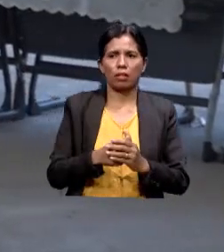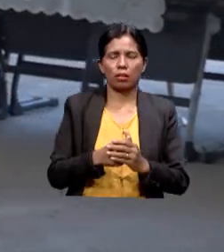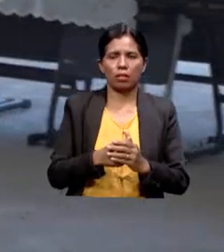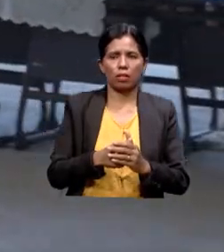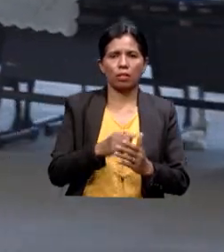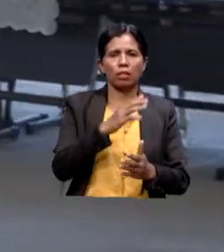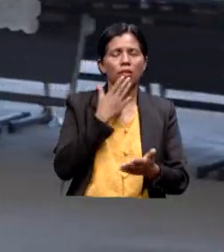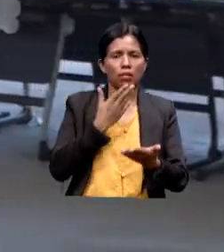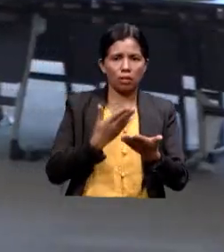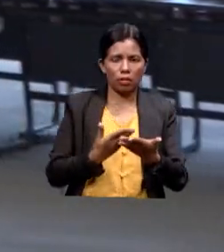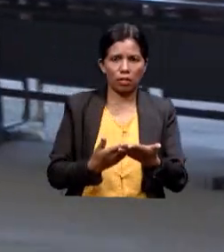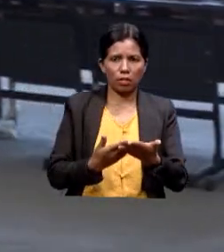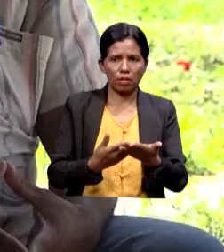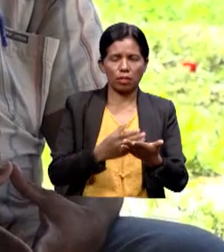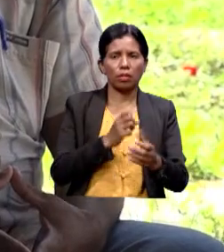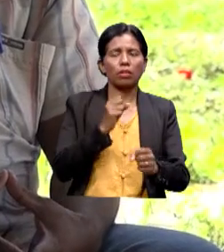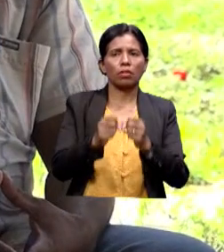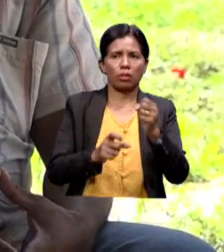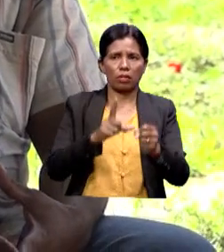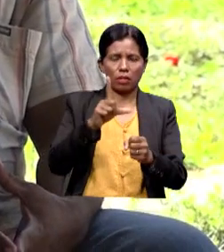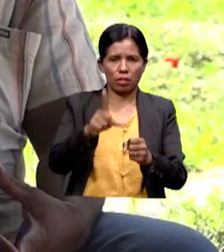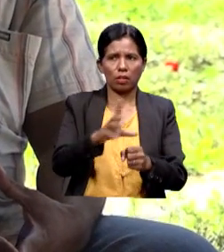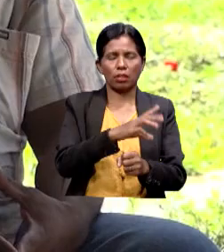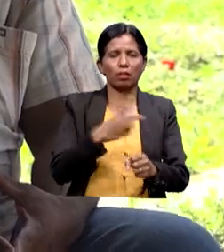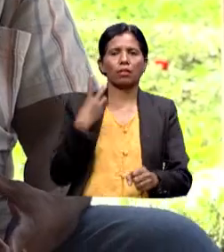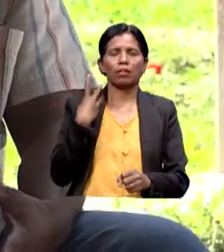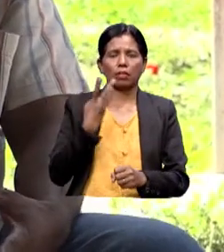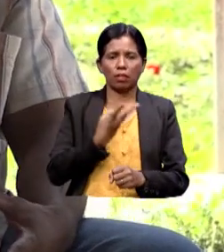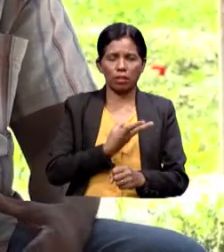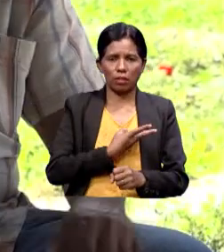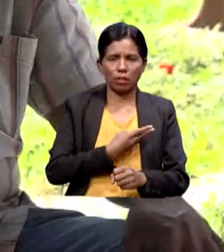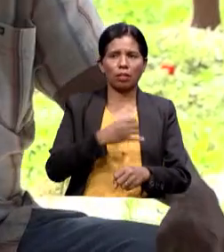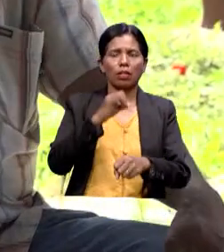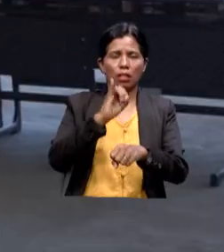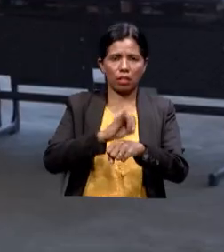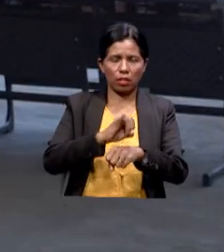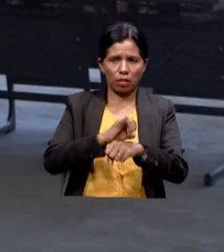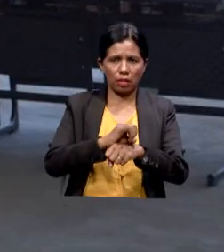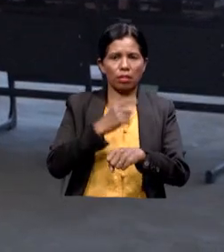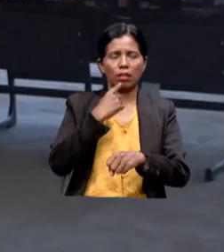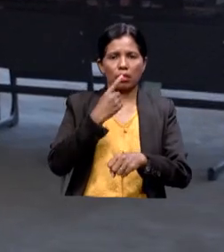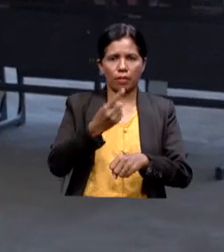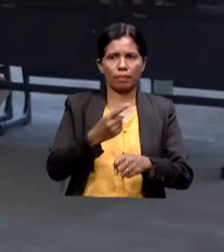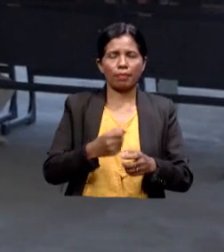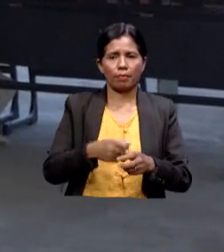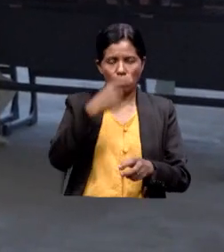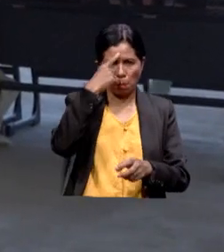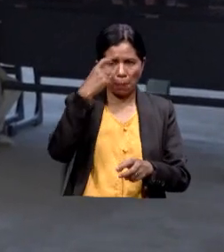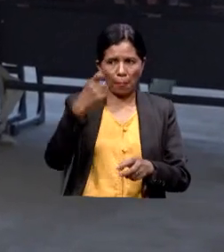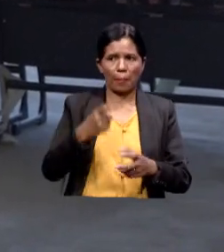morais, sociais e dinheiro, igreja minha. Também de